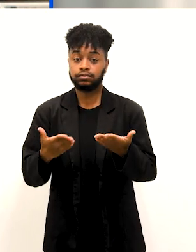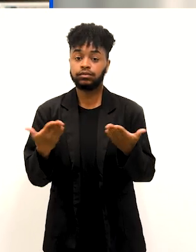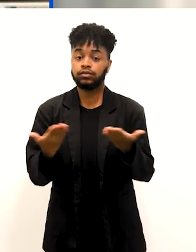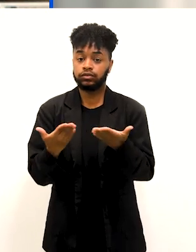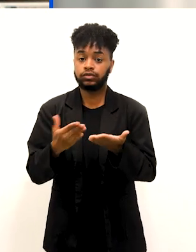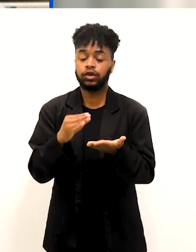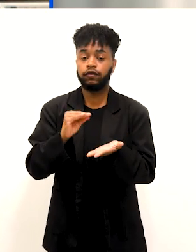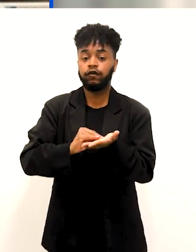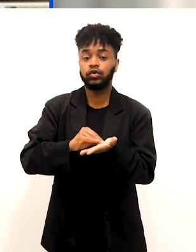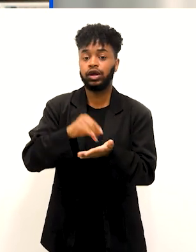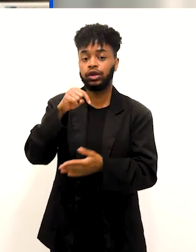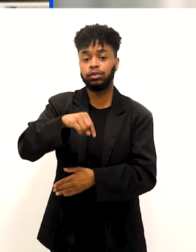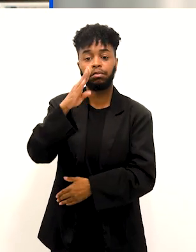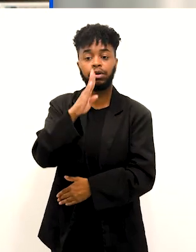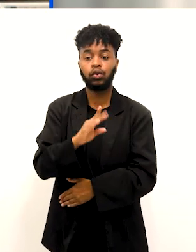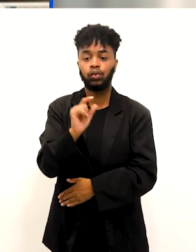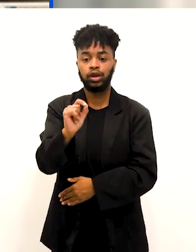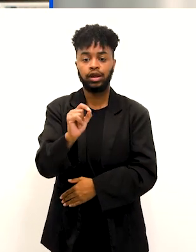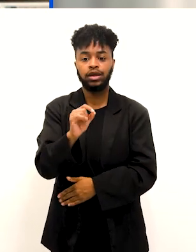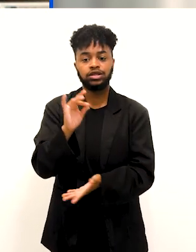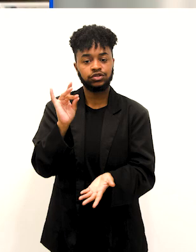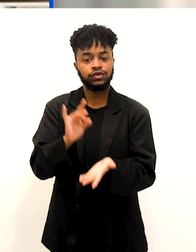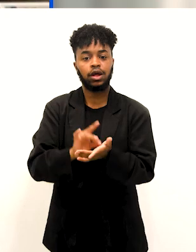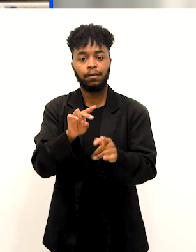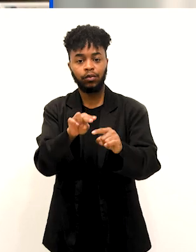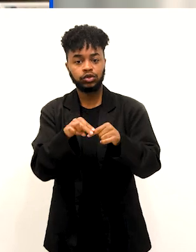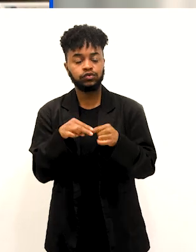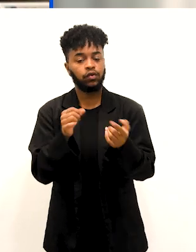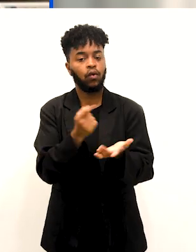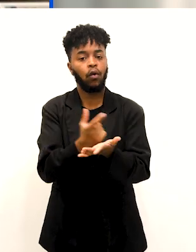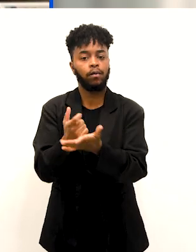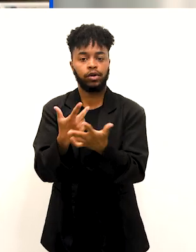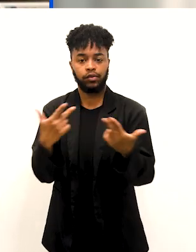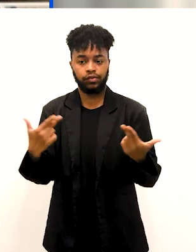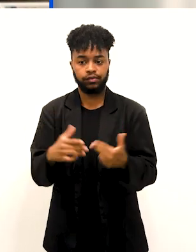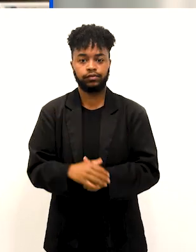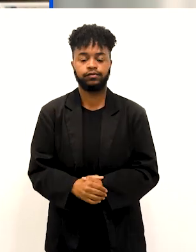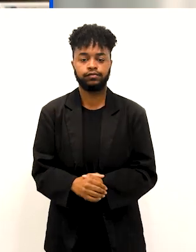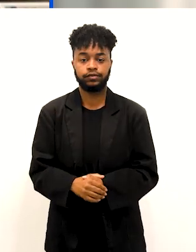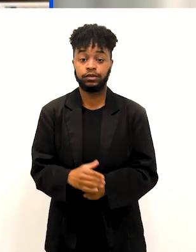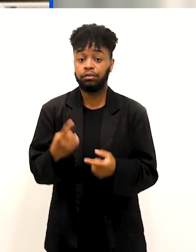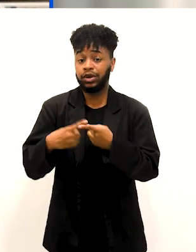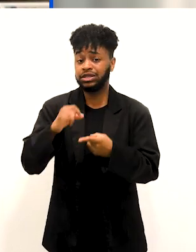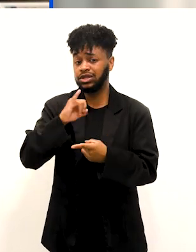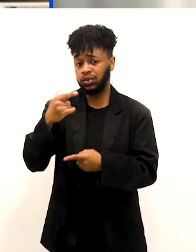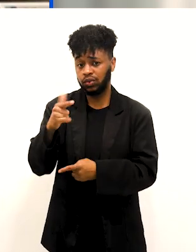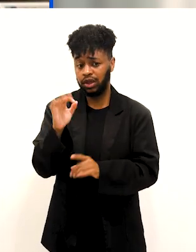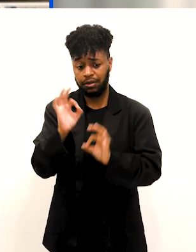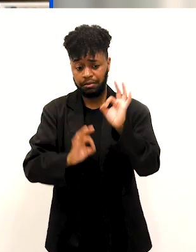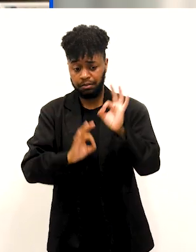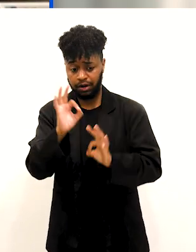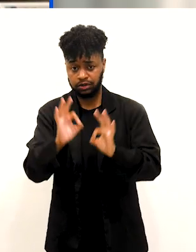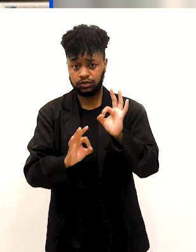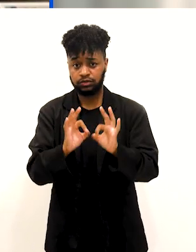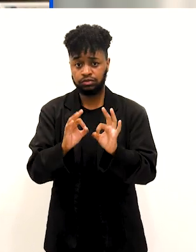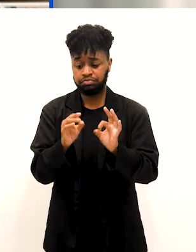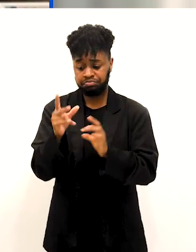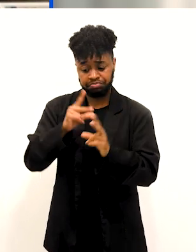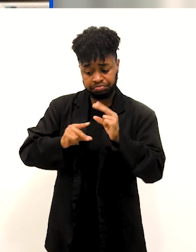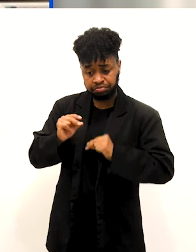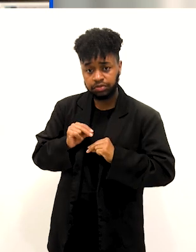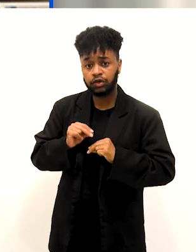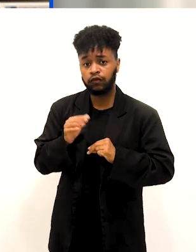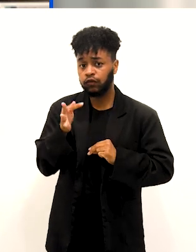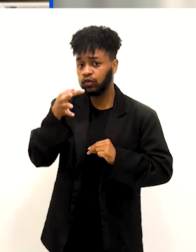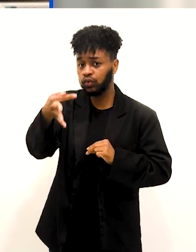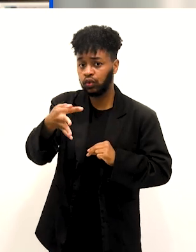desnecessário. O que está faltando para o brasileiro hoje é um real motivo para consumir. Se não há planos para uma grande recompensa,